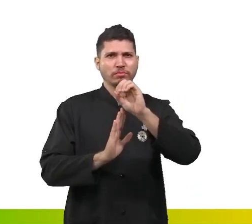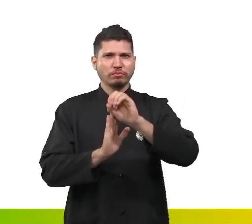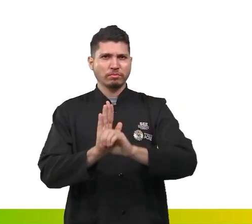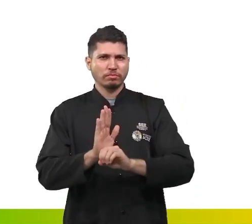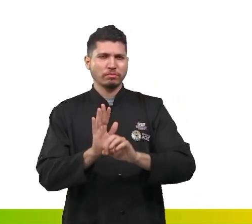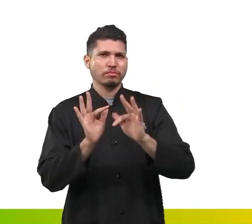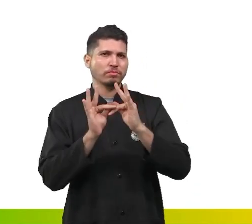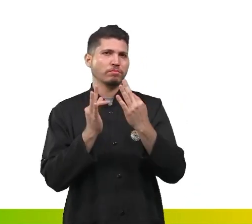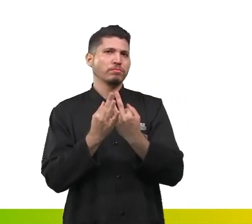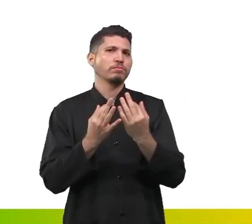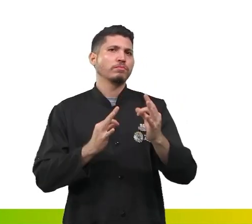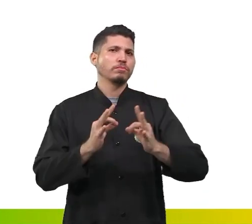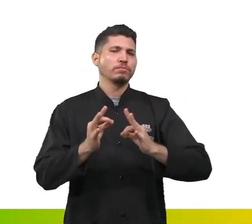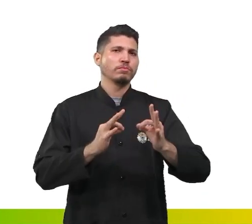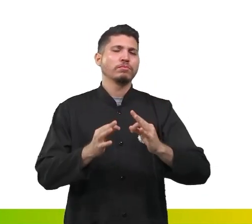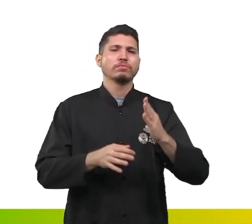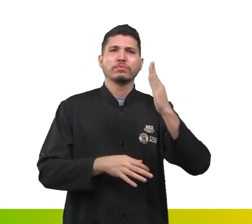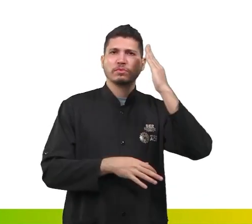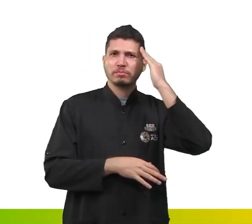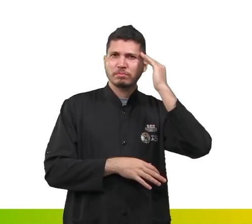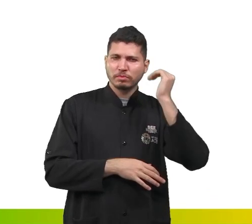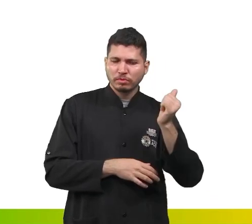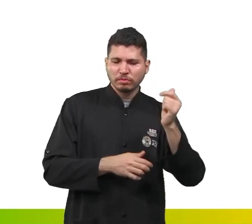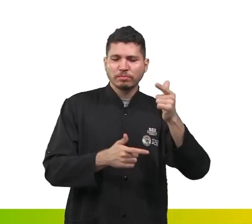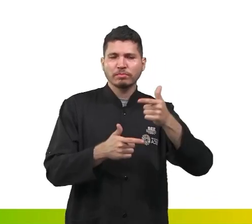Primeiramente, conhecer a real situação.